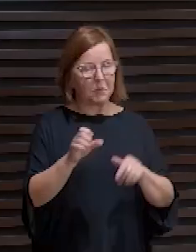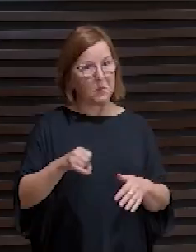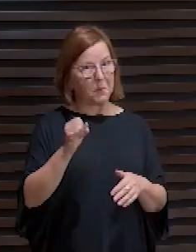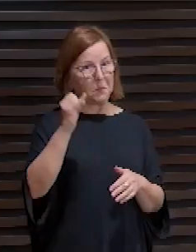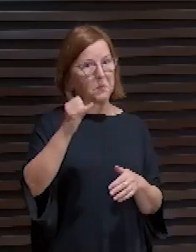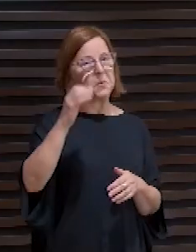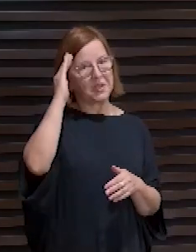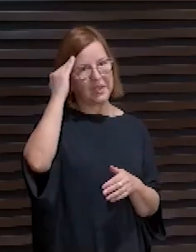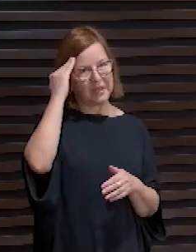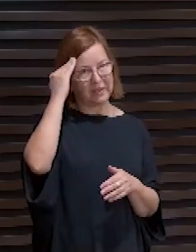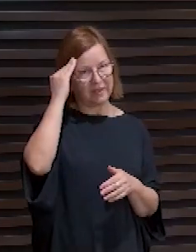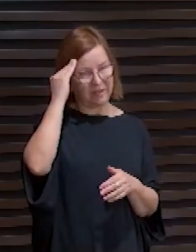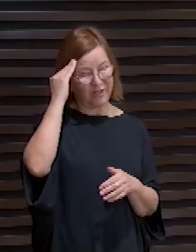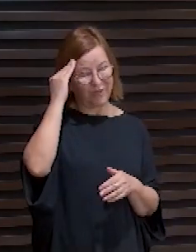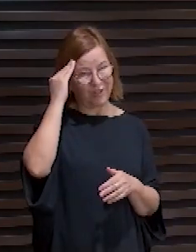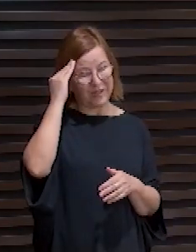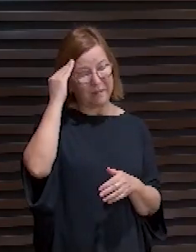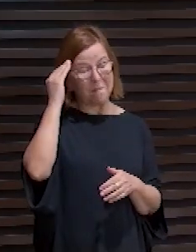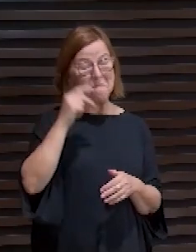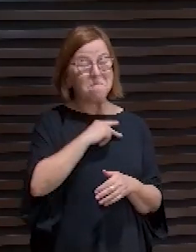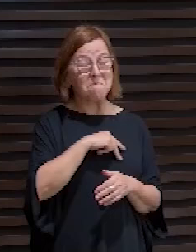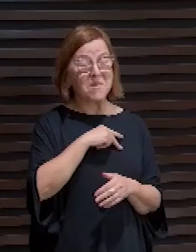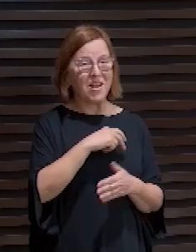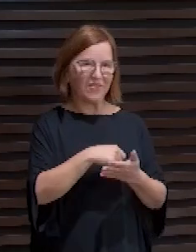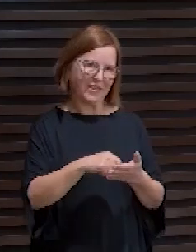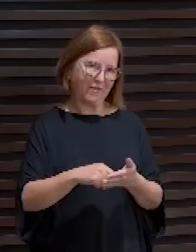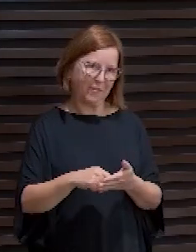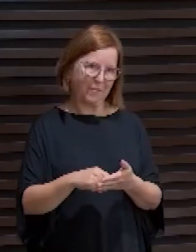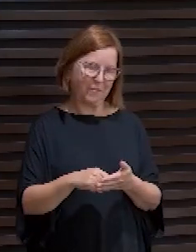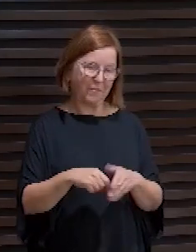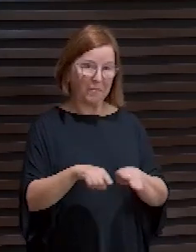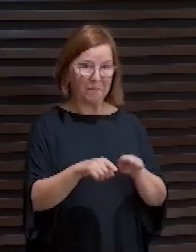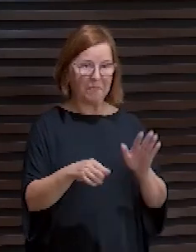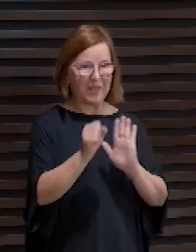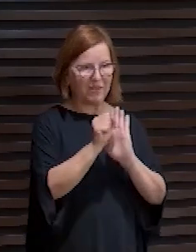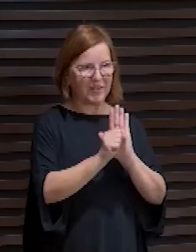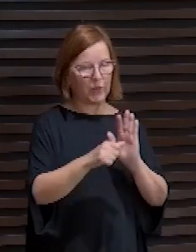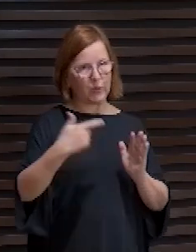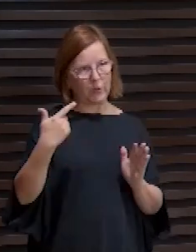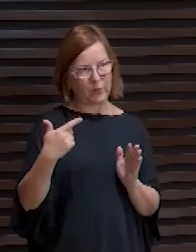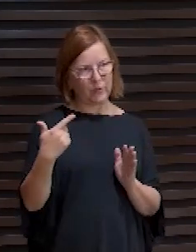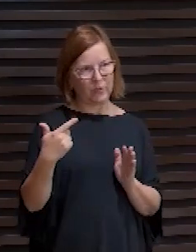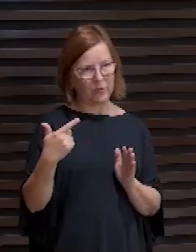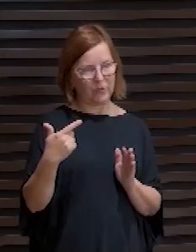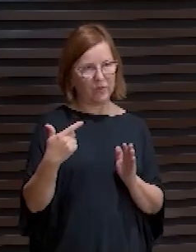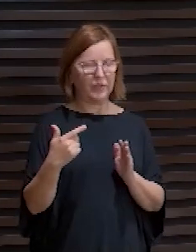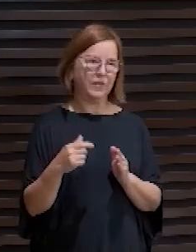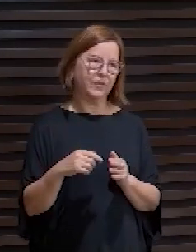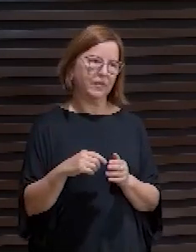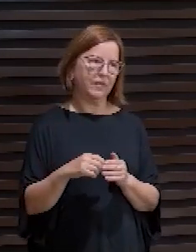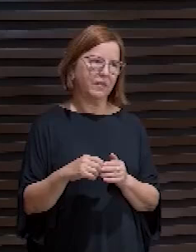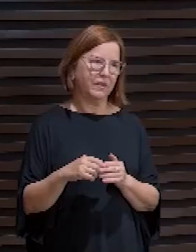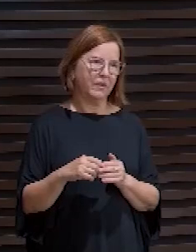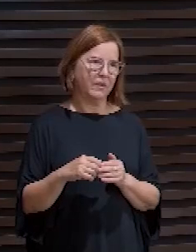que você pensa sobre isso. Agora, no século II, Tertuliano cria que Barnabé